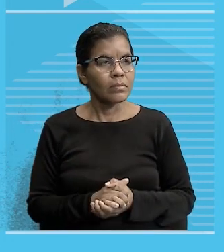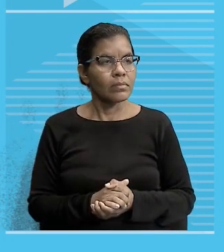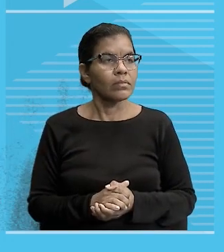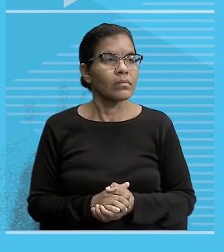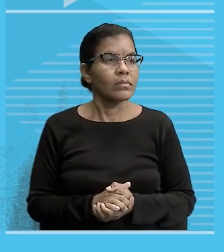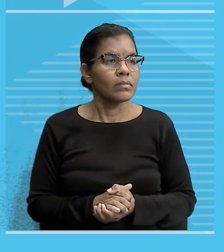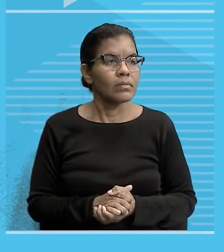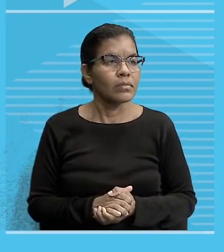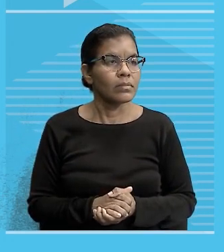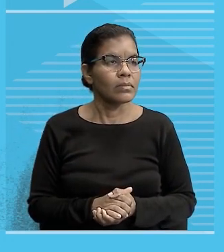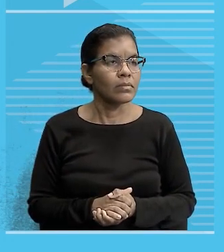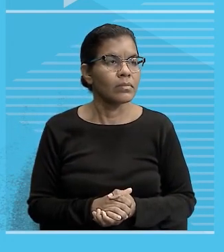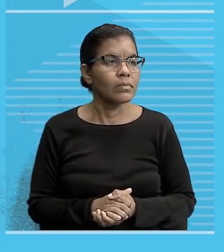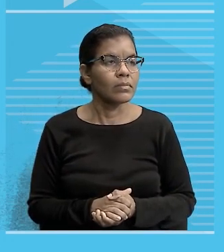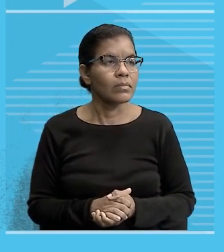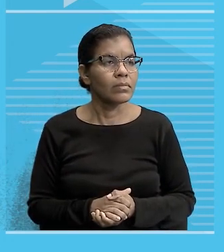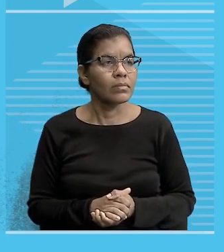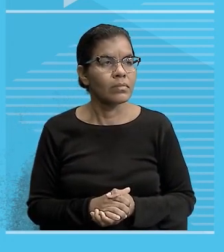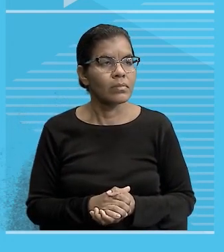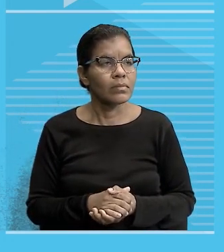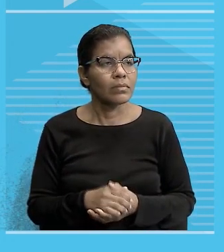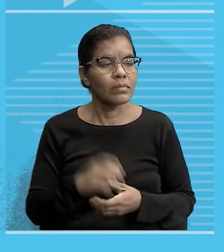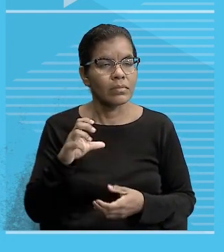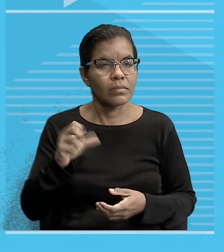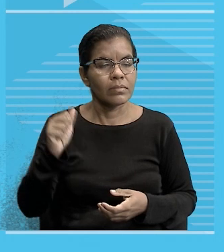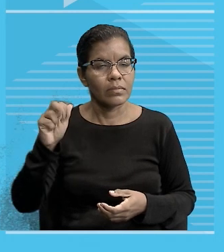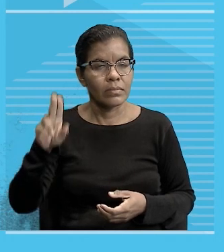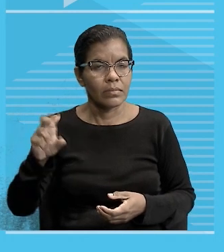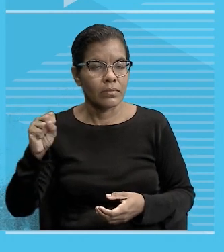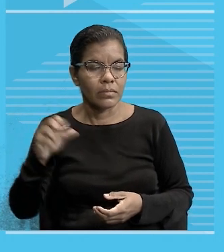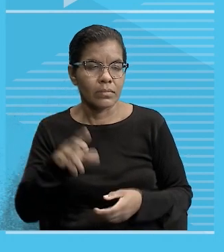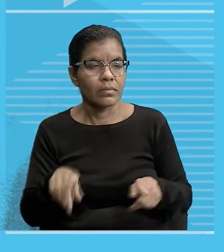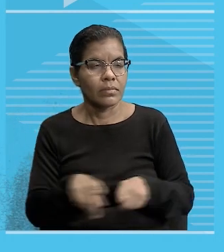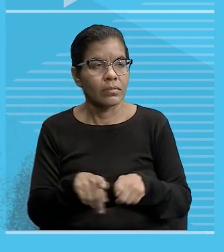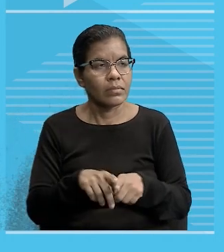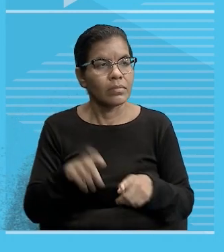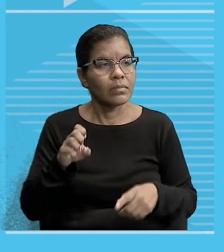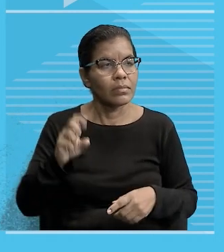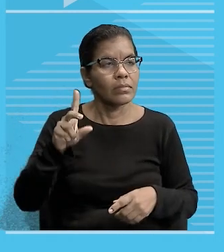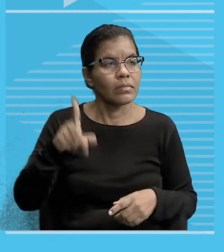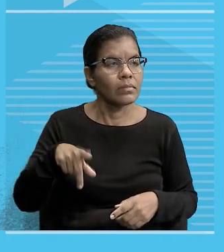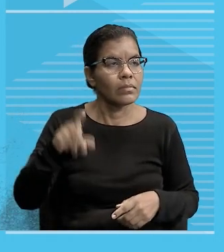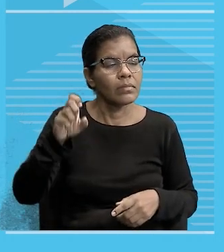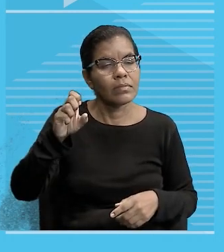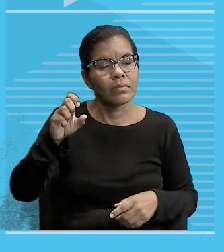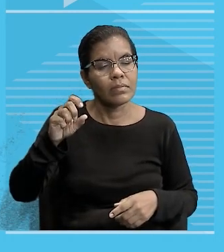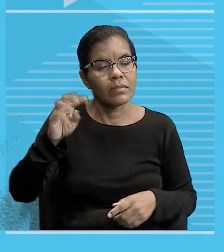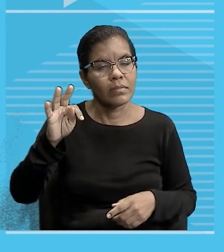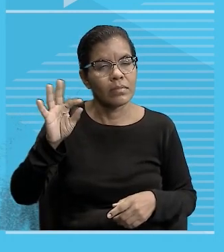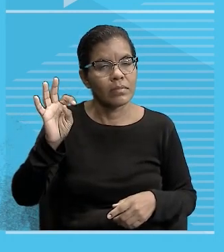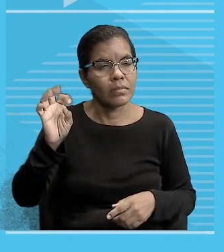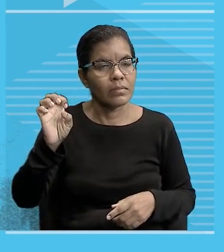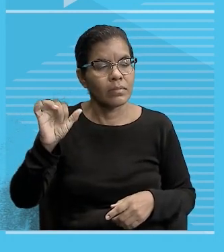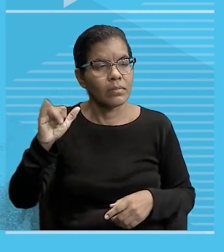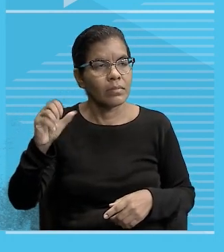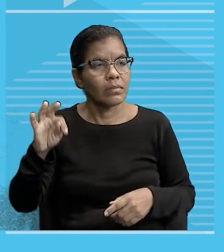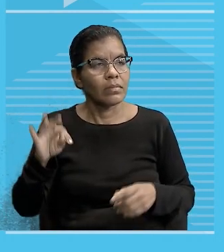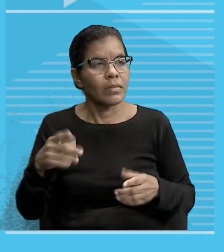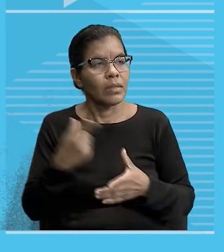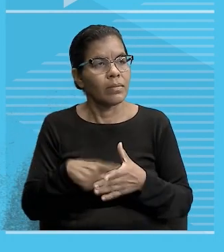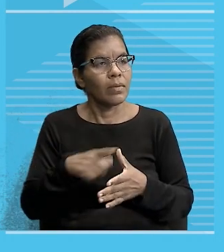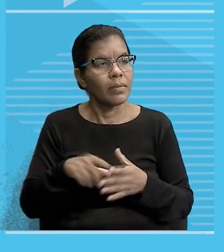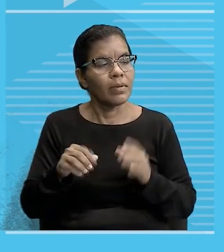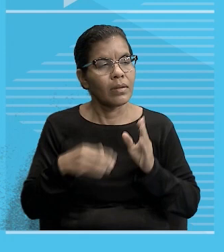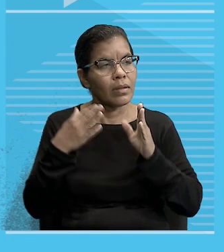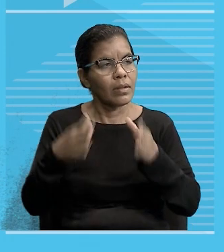palavra-chave causa e efeito entre problemas que afeta o sistema